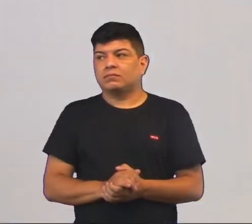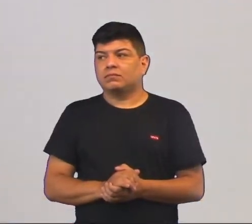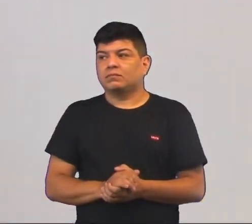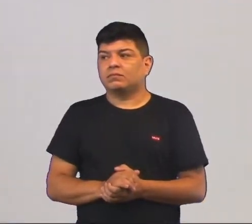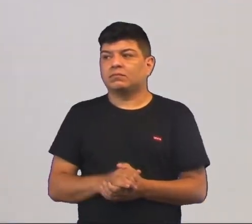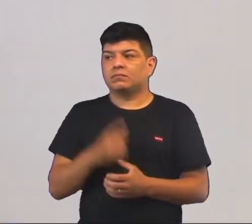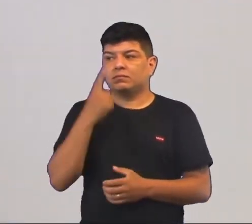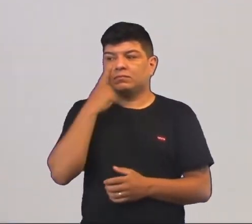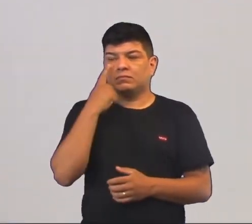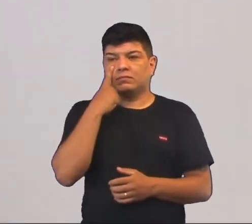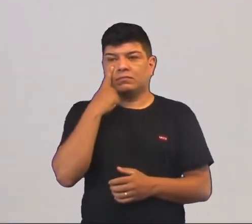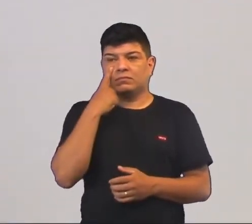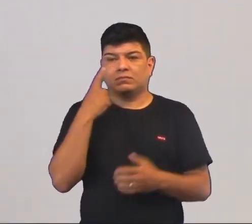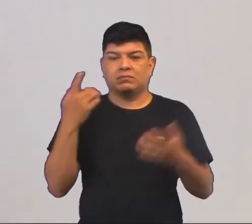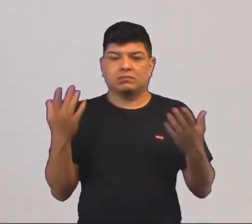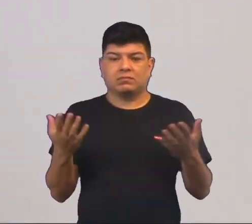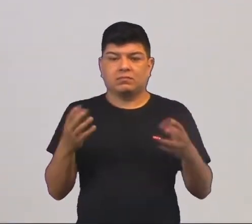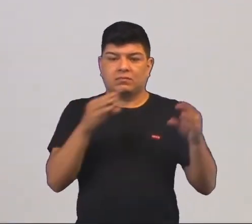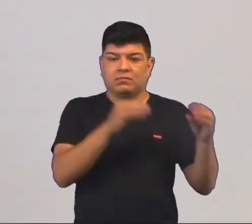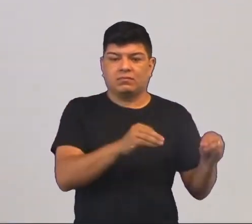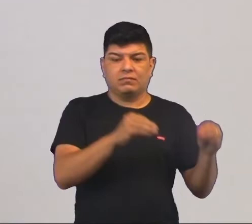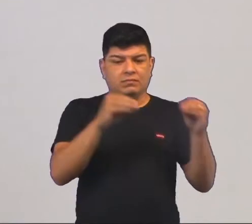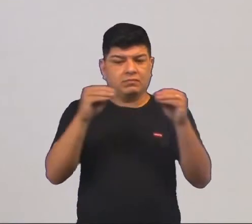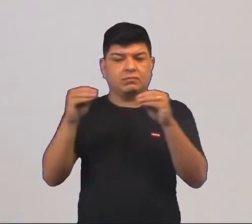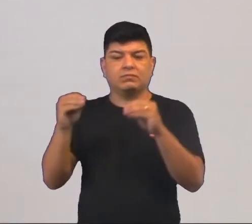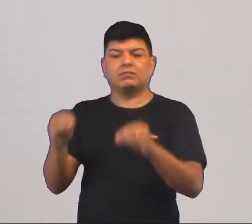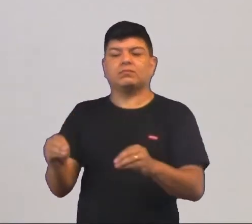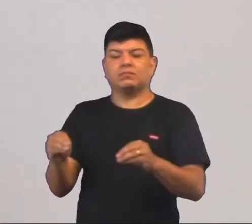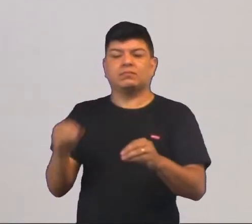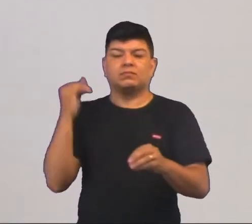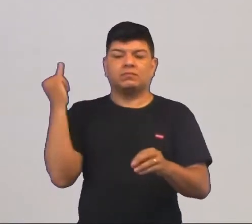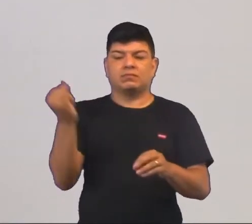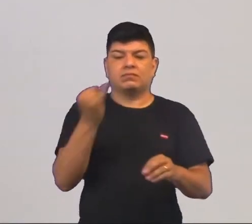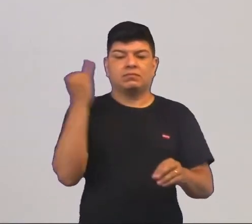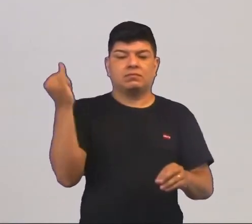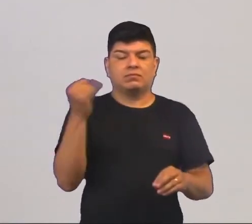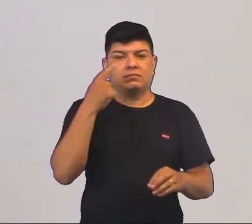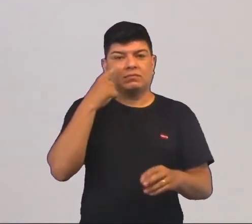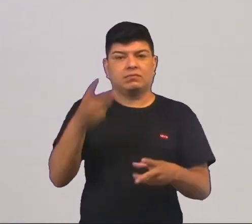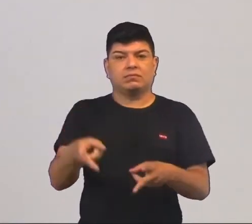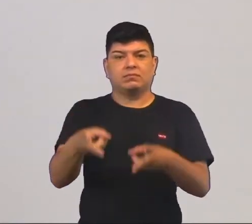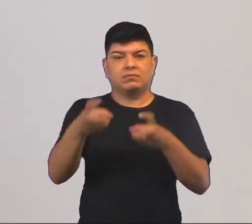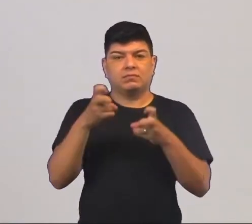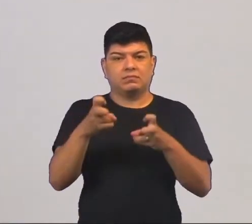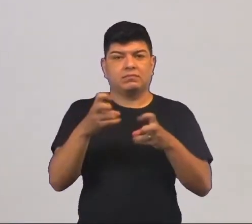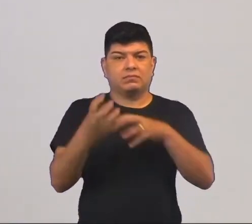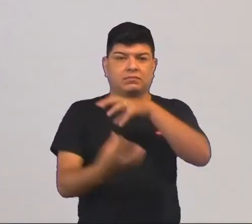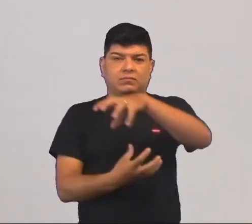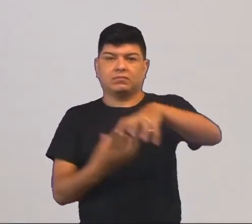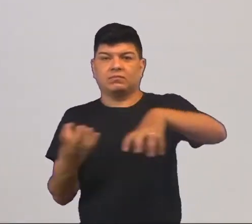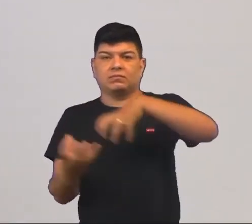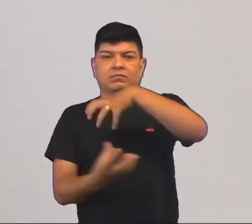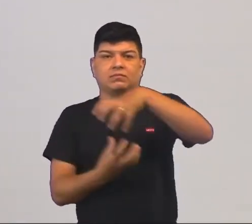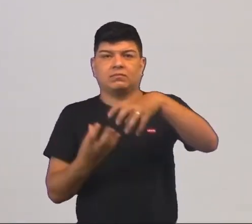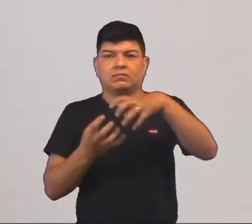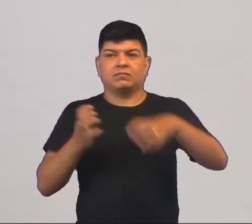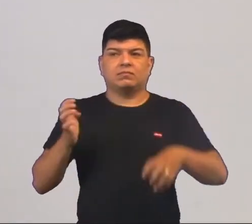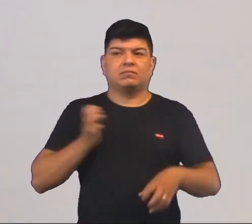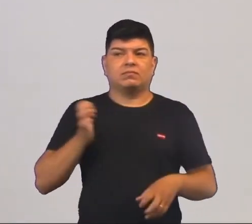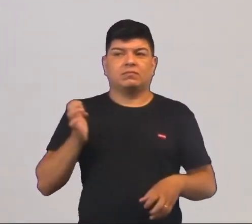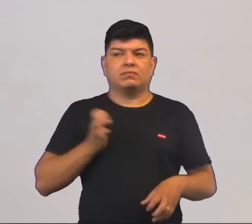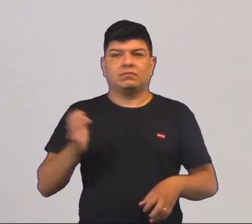Quando a gente fala dessa transição, né, é importante que vocês percebam que as revoluções burguesas